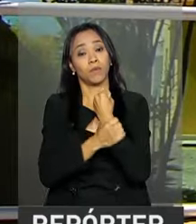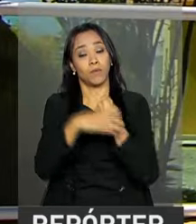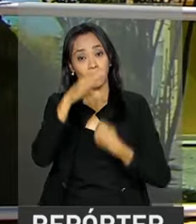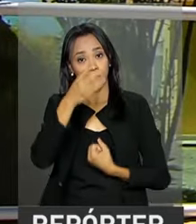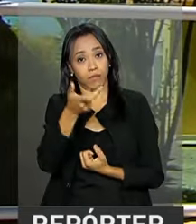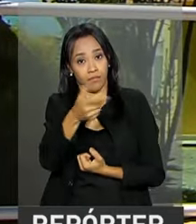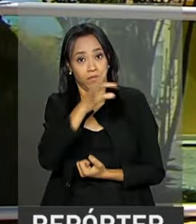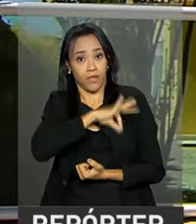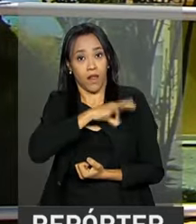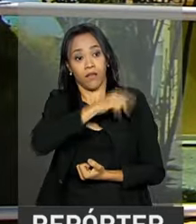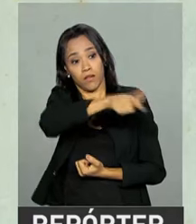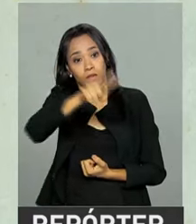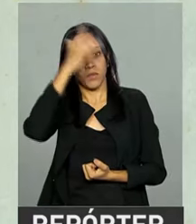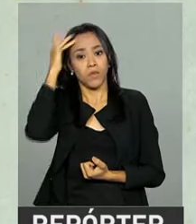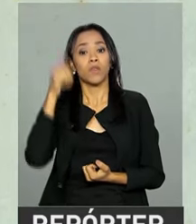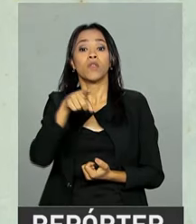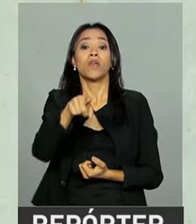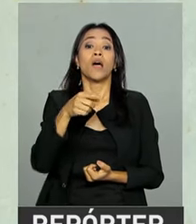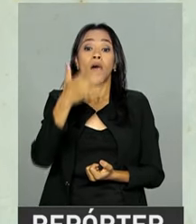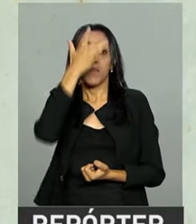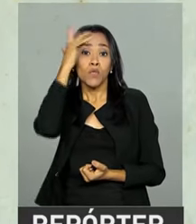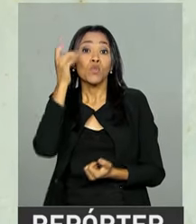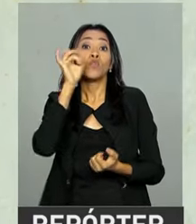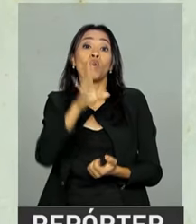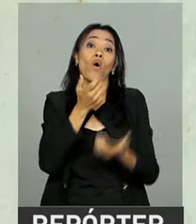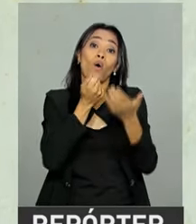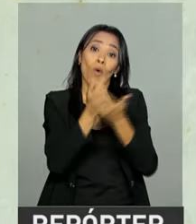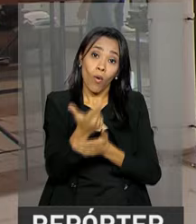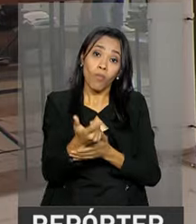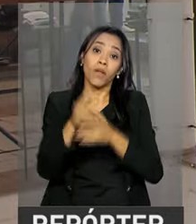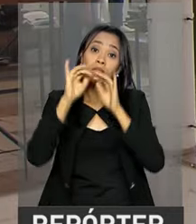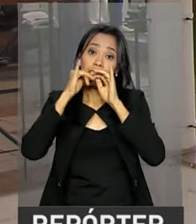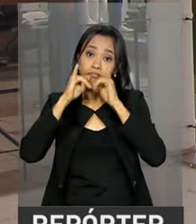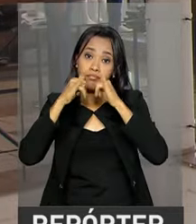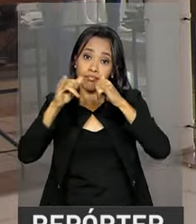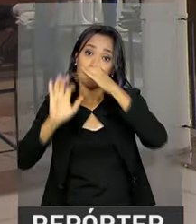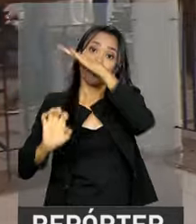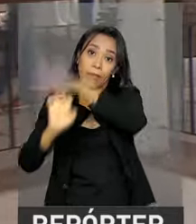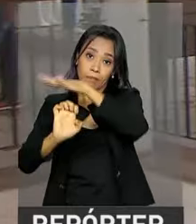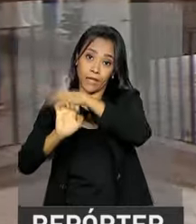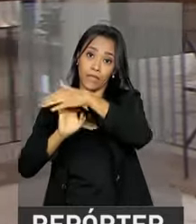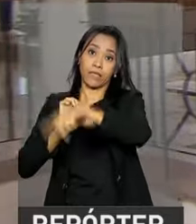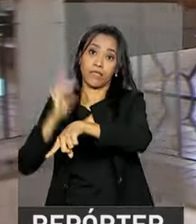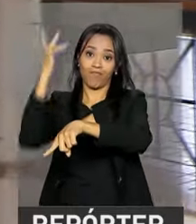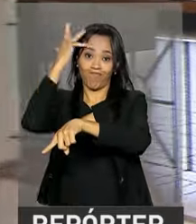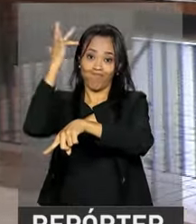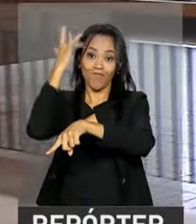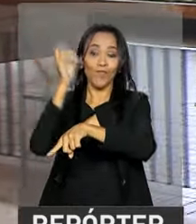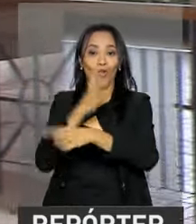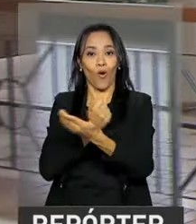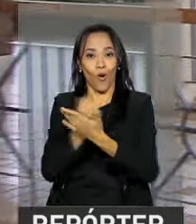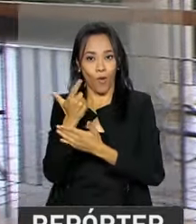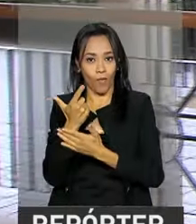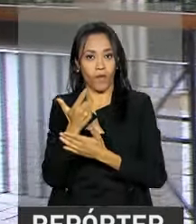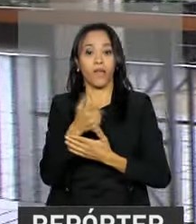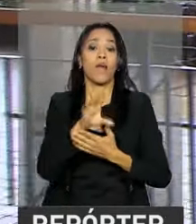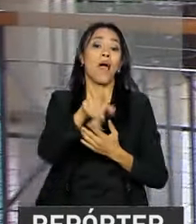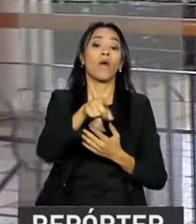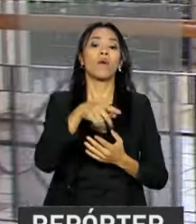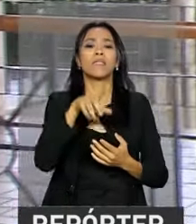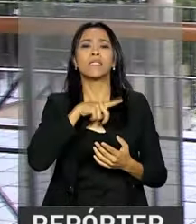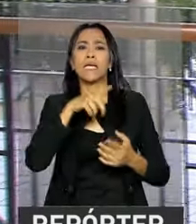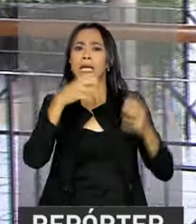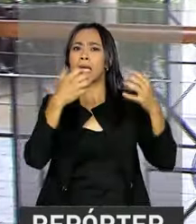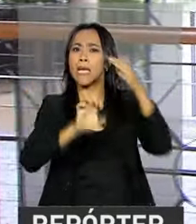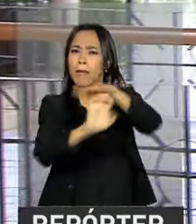o consumidor comum só pode de comprar energia da concessionária local já as empresas que tenham demanda mensal acima de 500